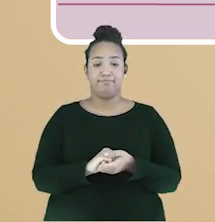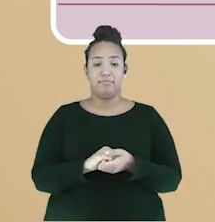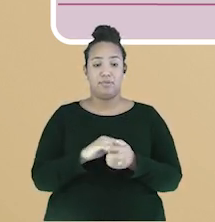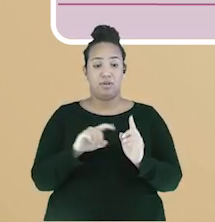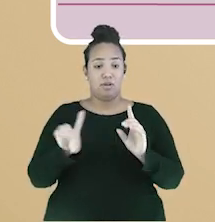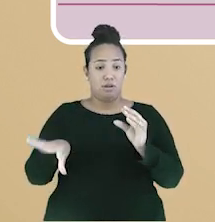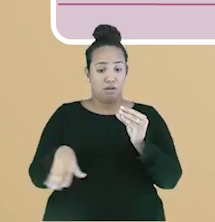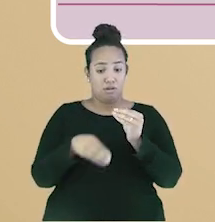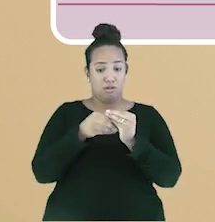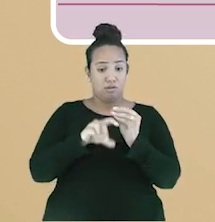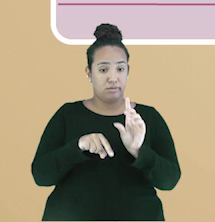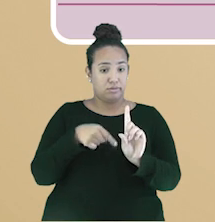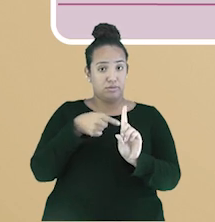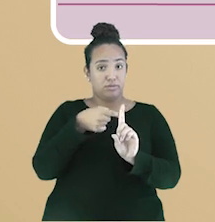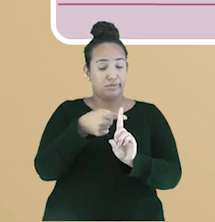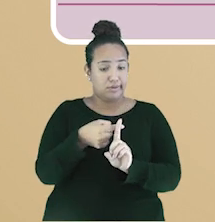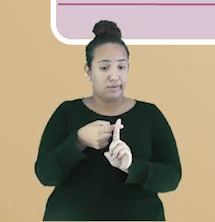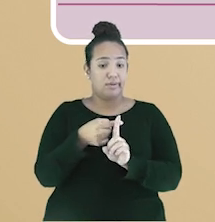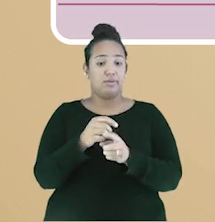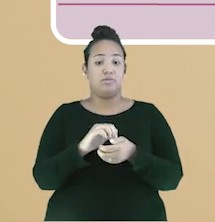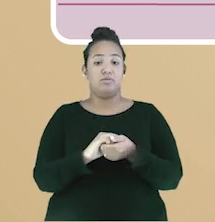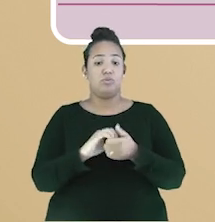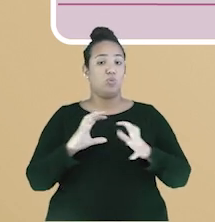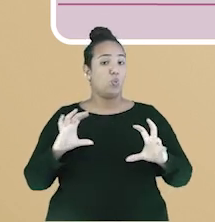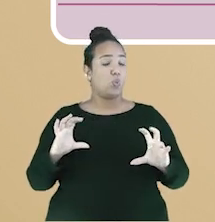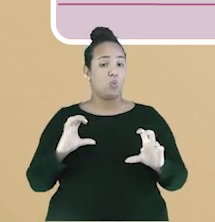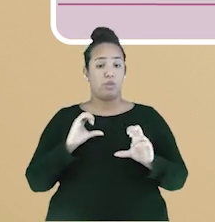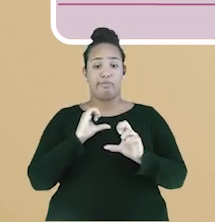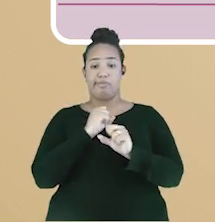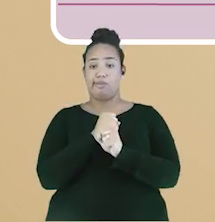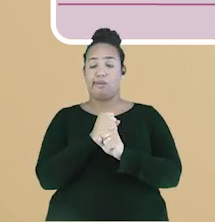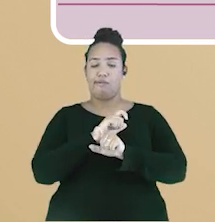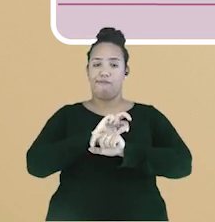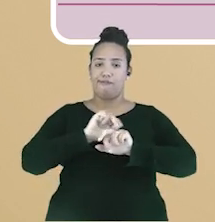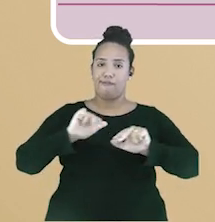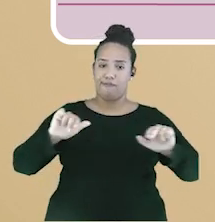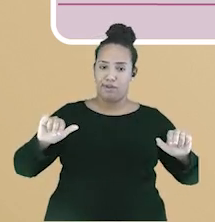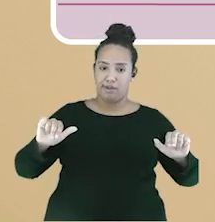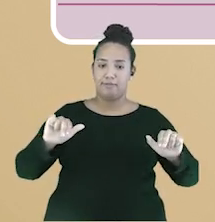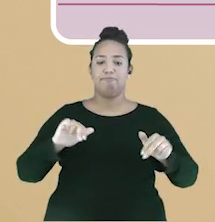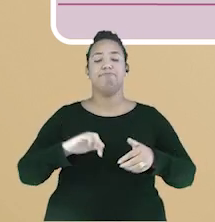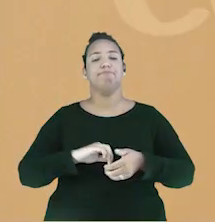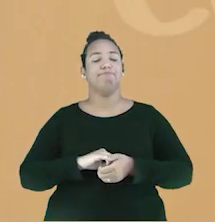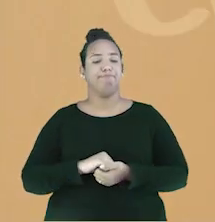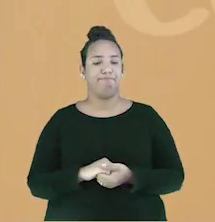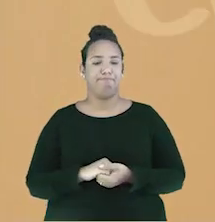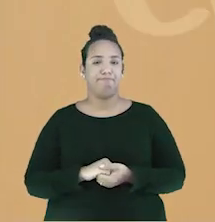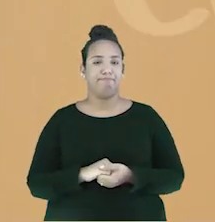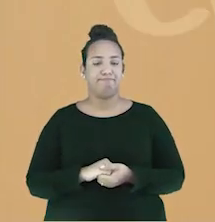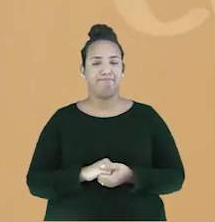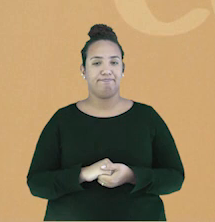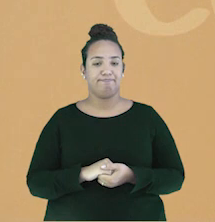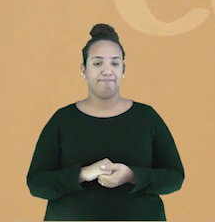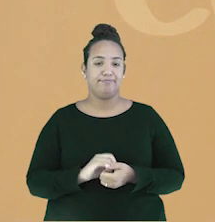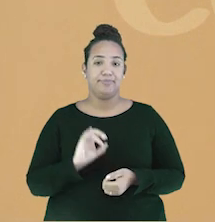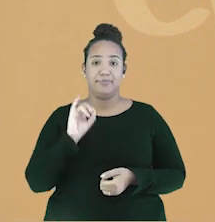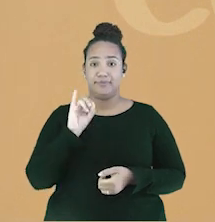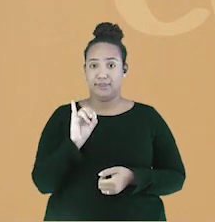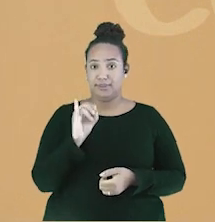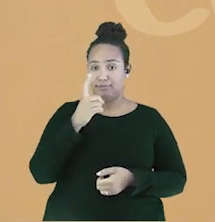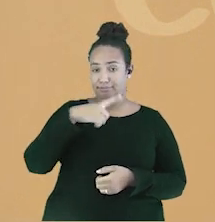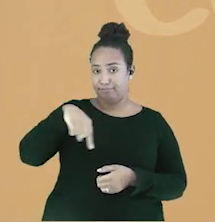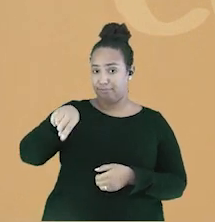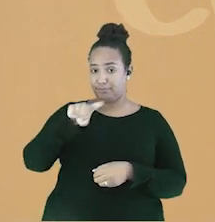adicionar, ganhar, ao todo, o total e muitas outras. Se encontrarmos uma